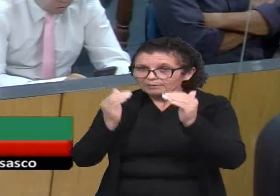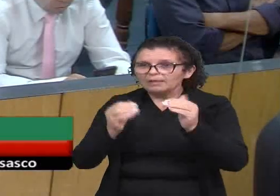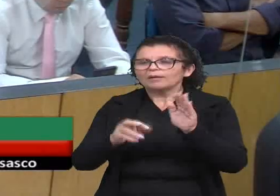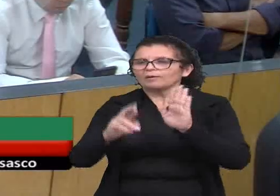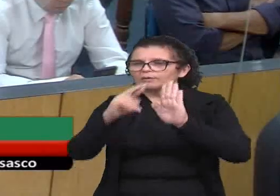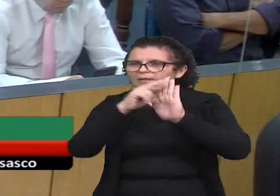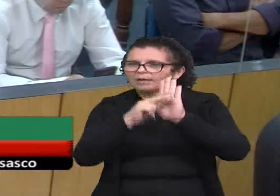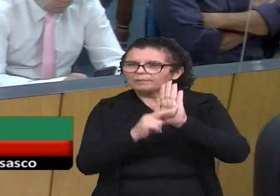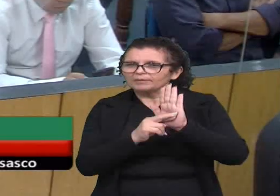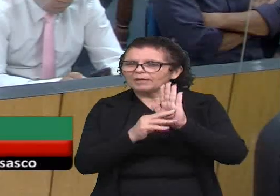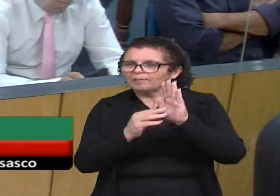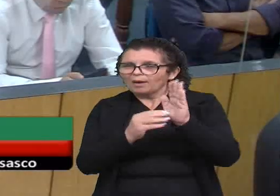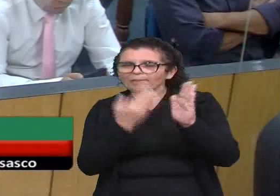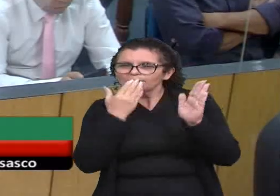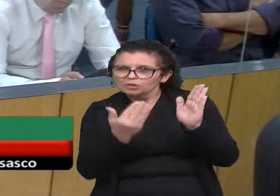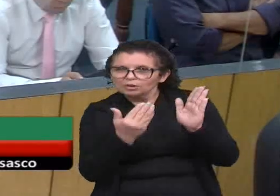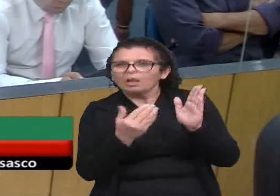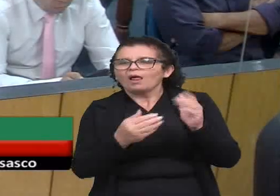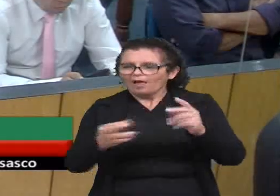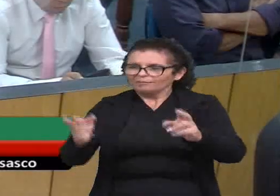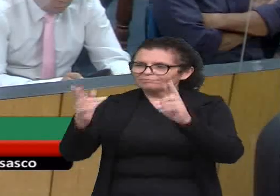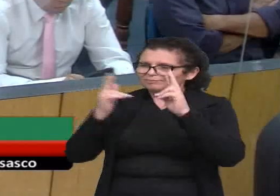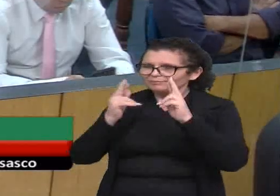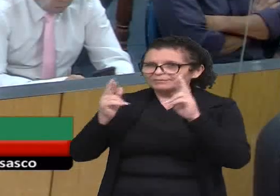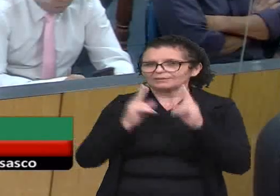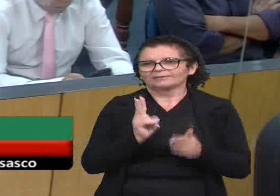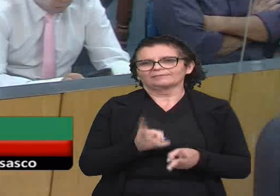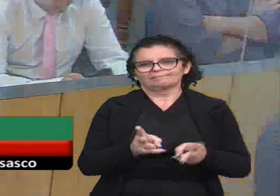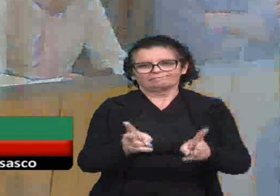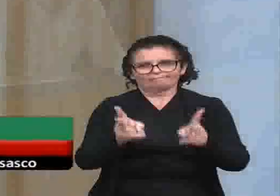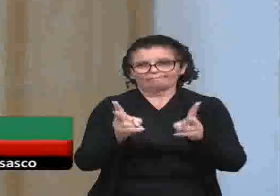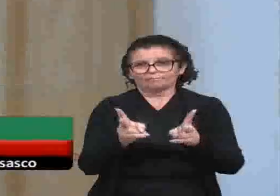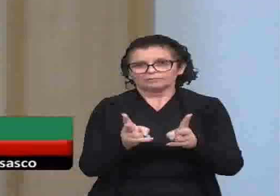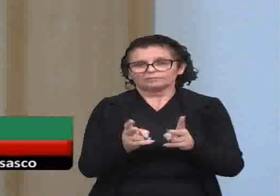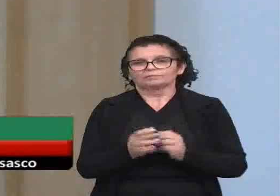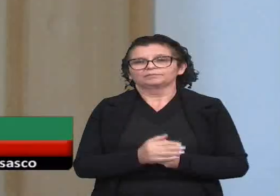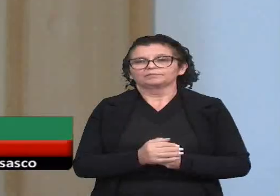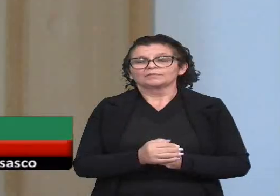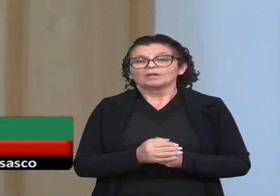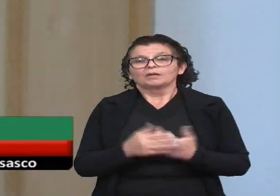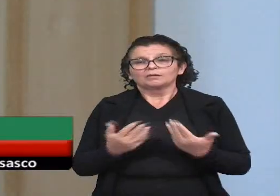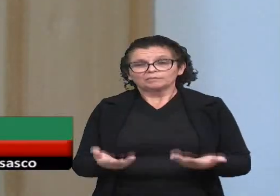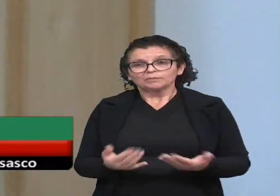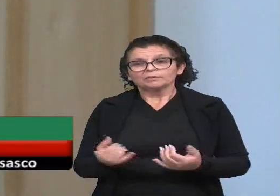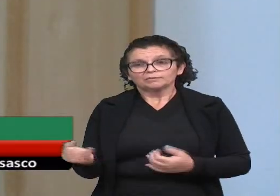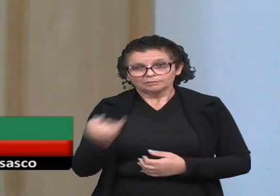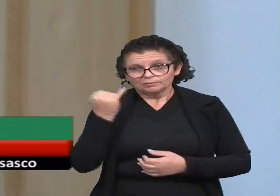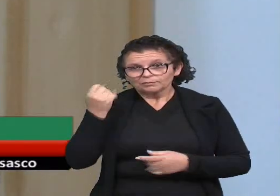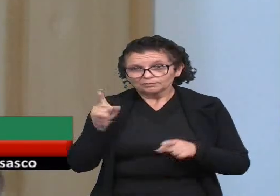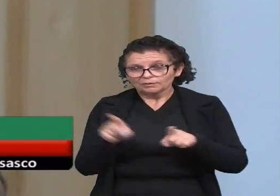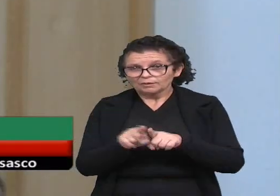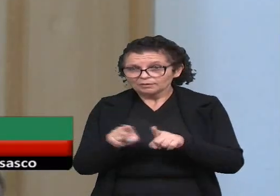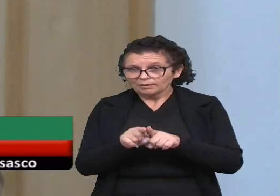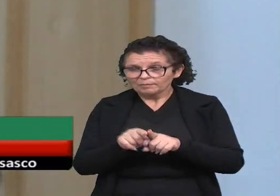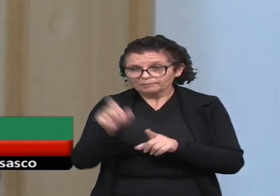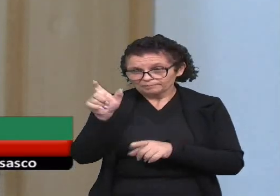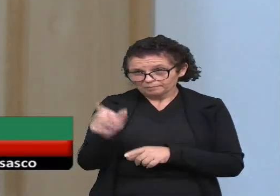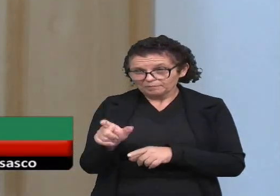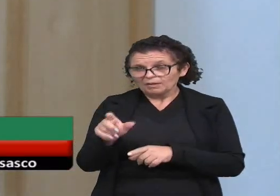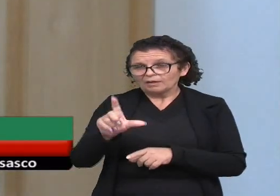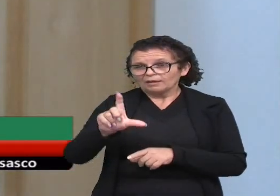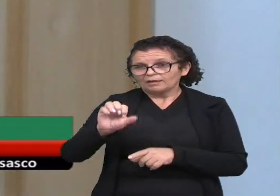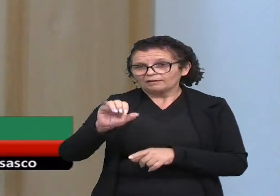muito atendidos aqui com todo o respeito do mundo. E é importante falar que o Levi, ele